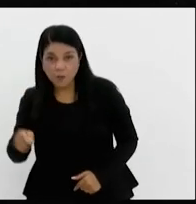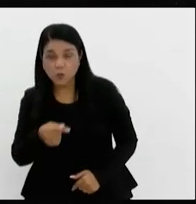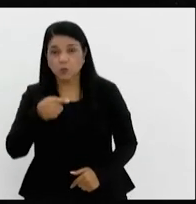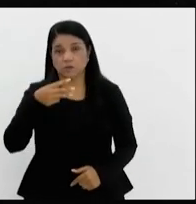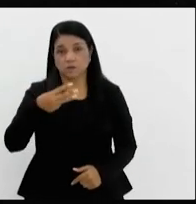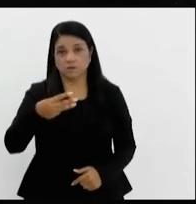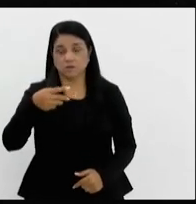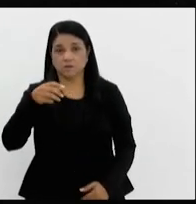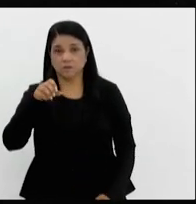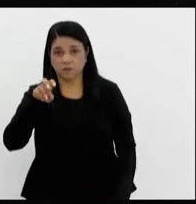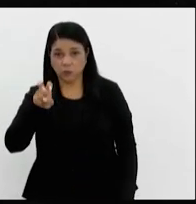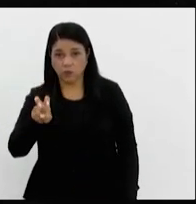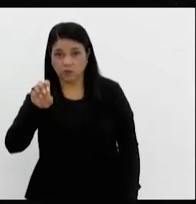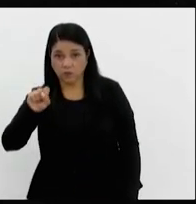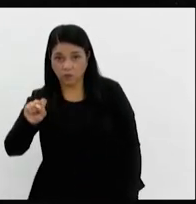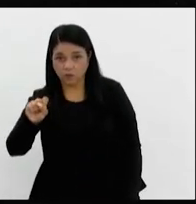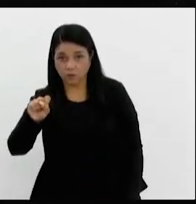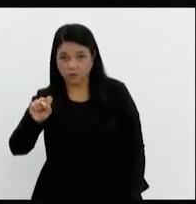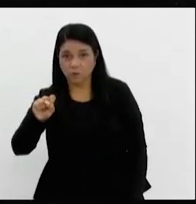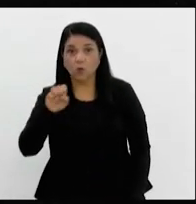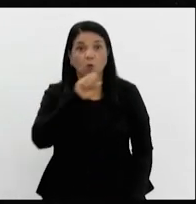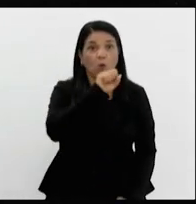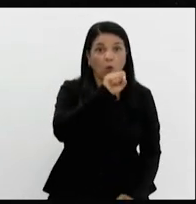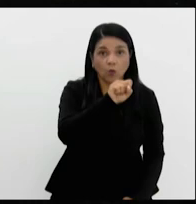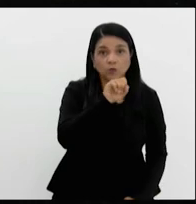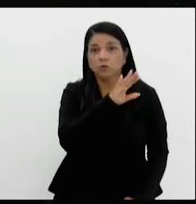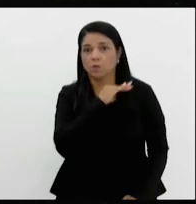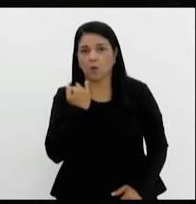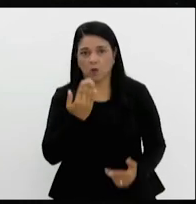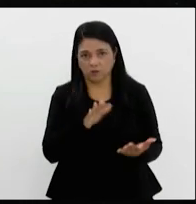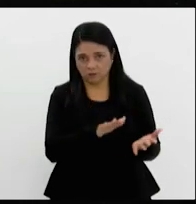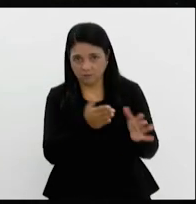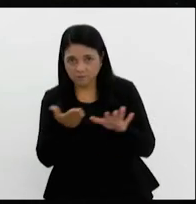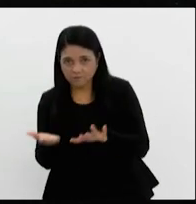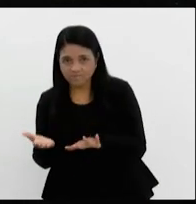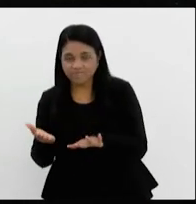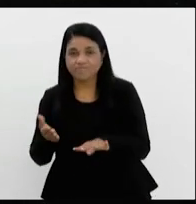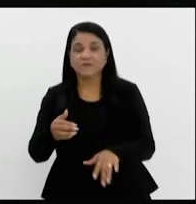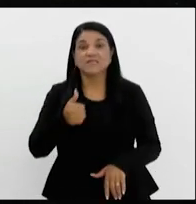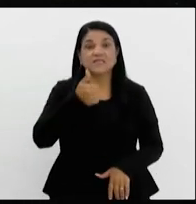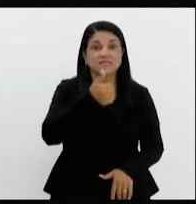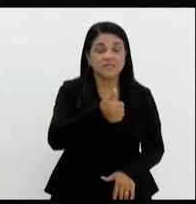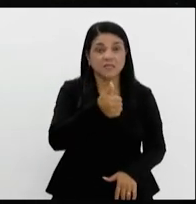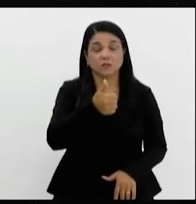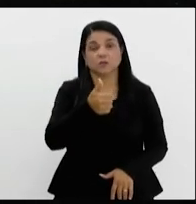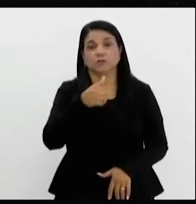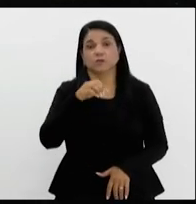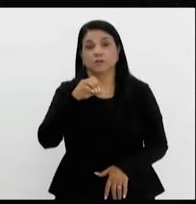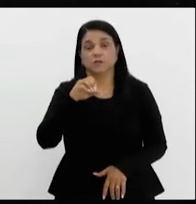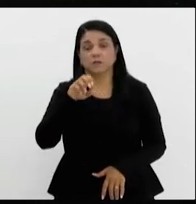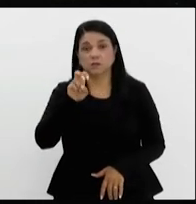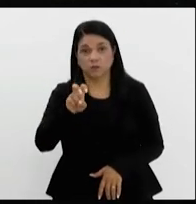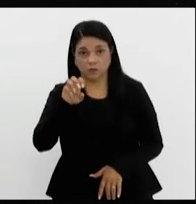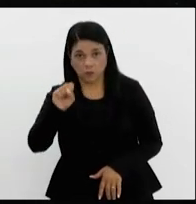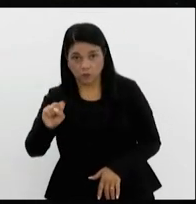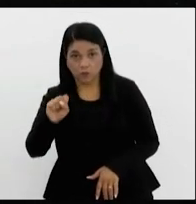37.358, 8 mortes, ou seja, 130 pessoas já morreram somente agora. Então, é muito importante que as